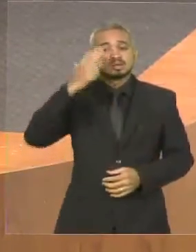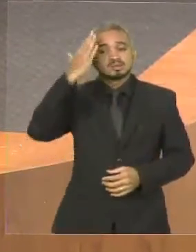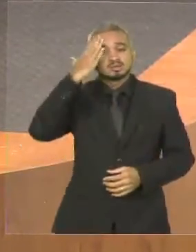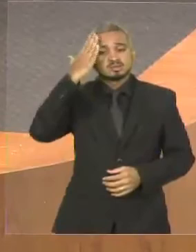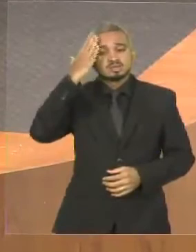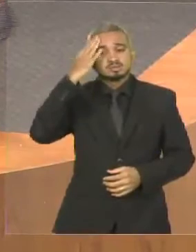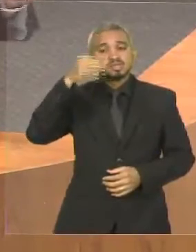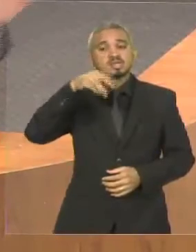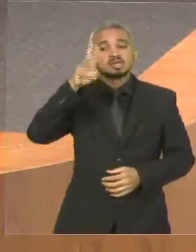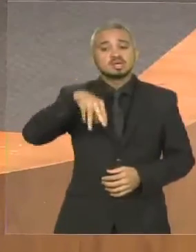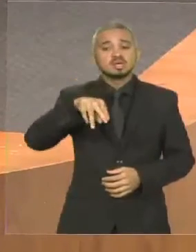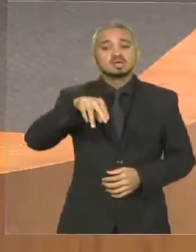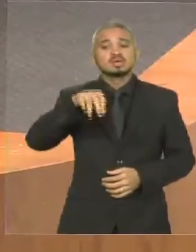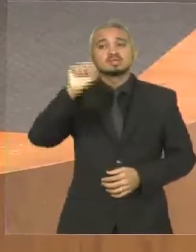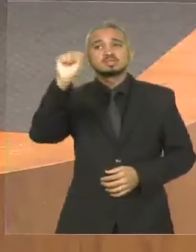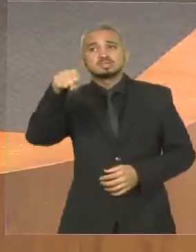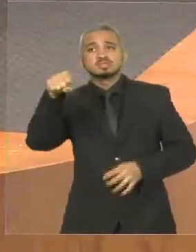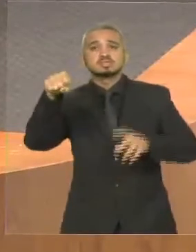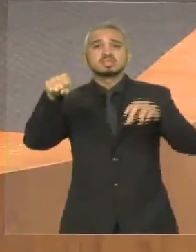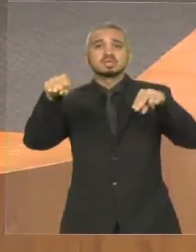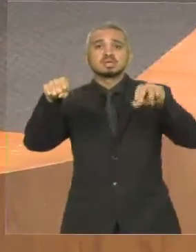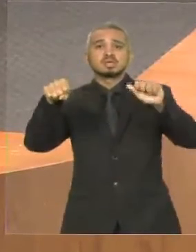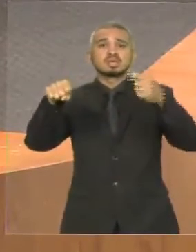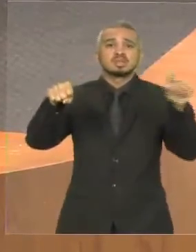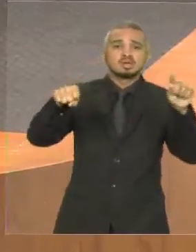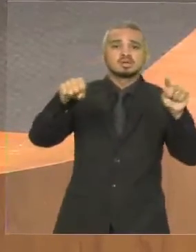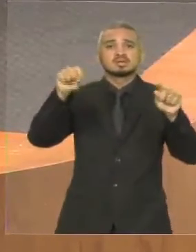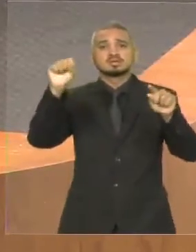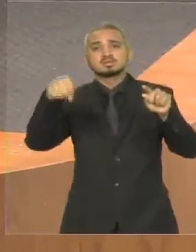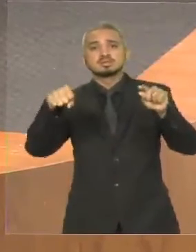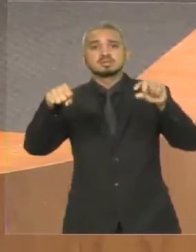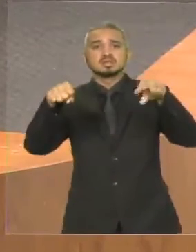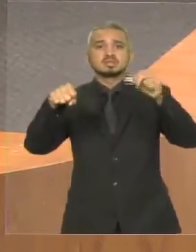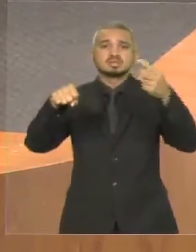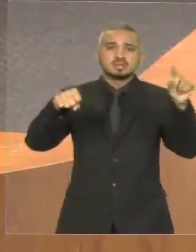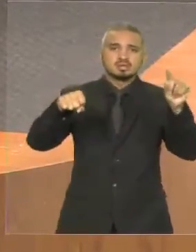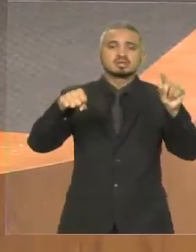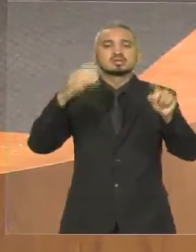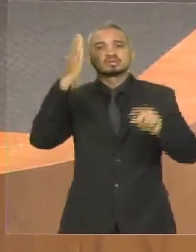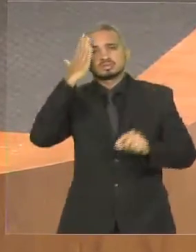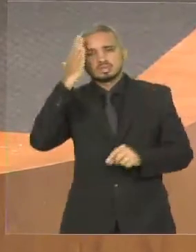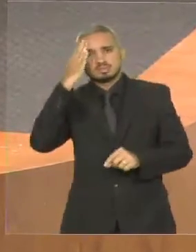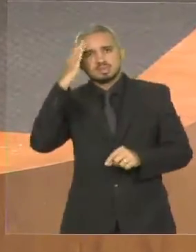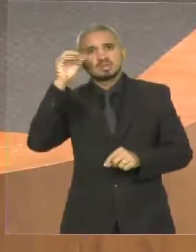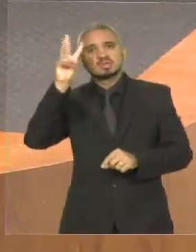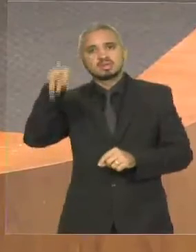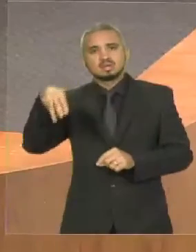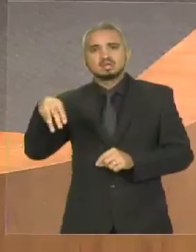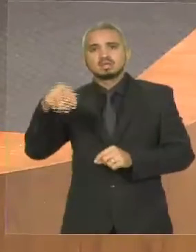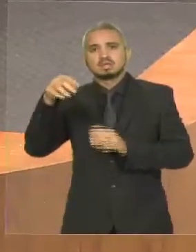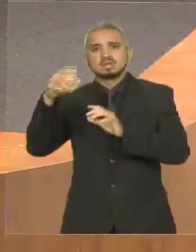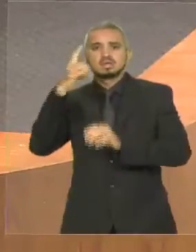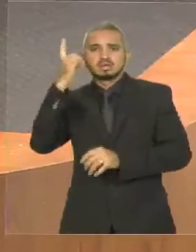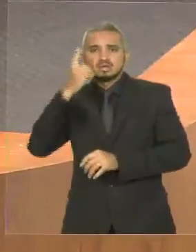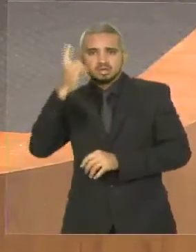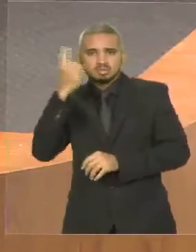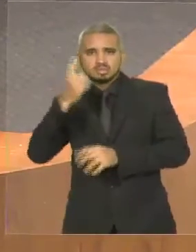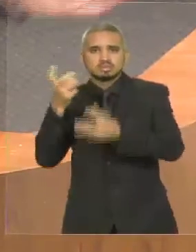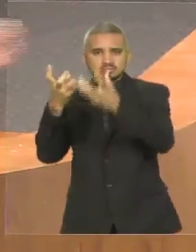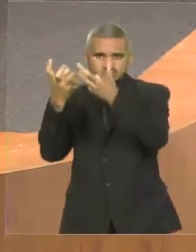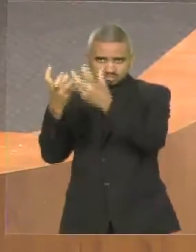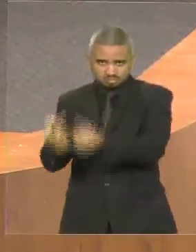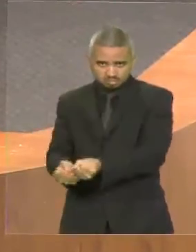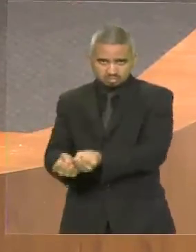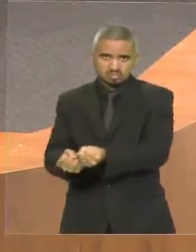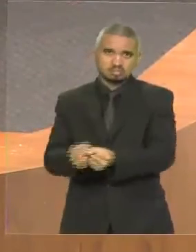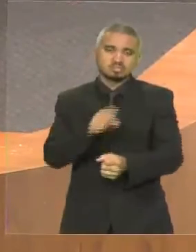painel de todos aqueles deputados que foram a favor da cadeia da